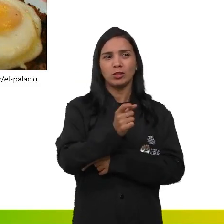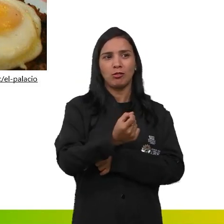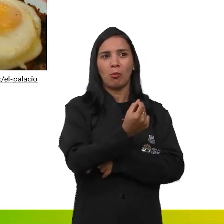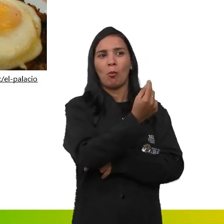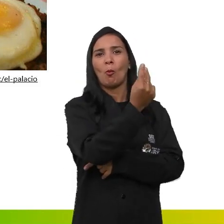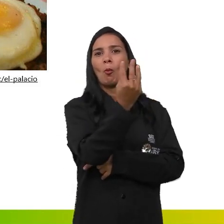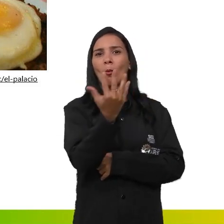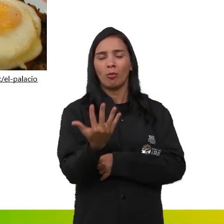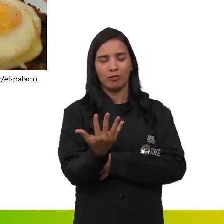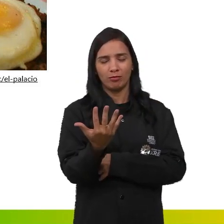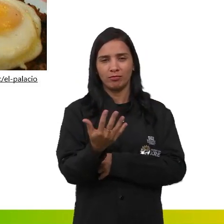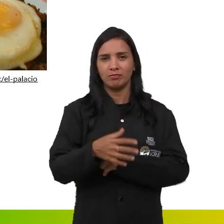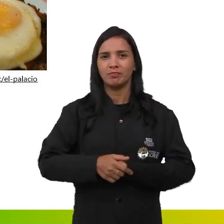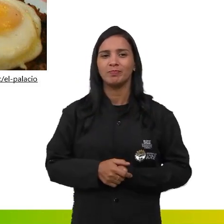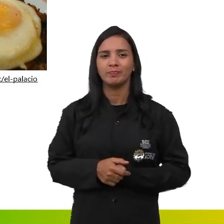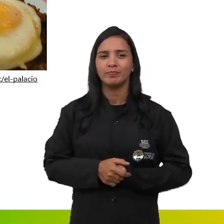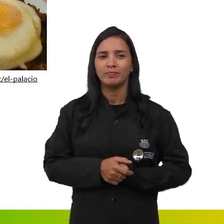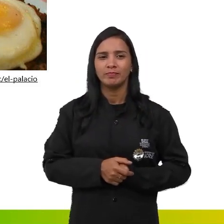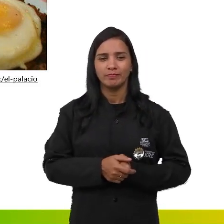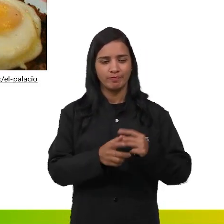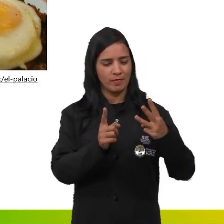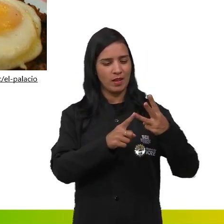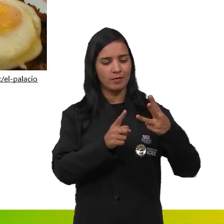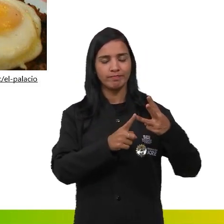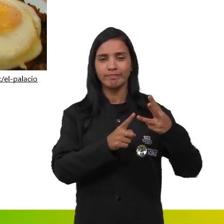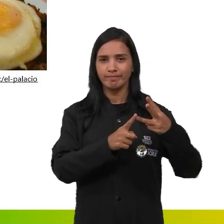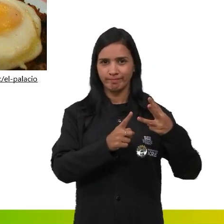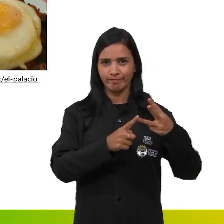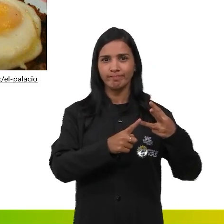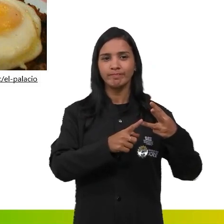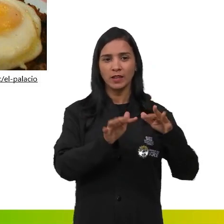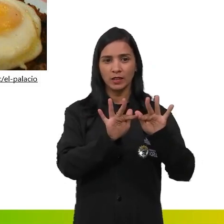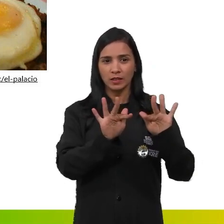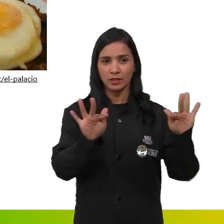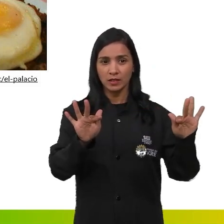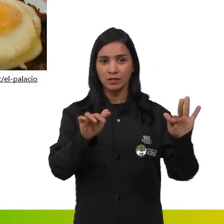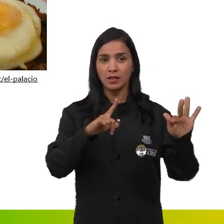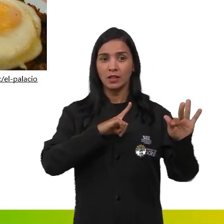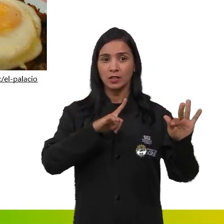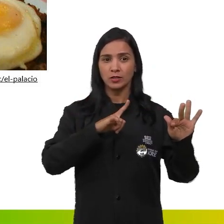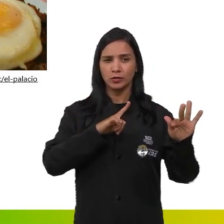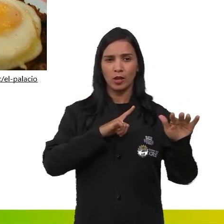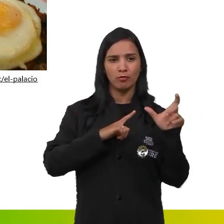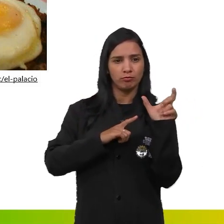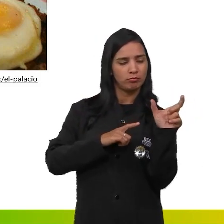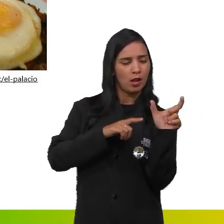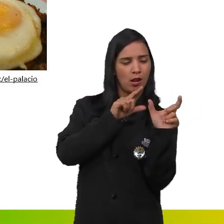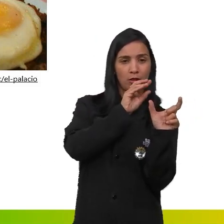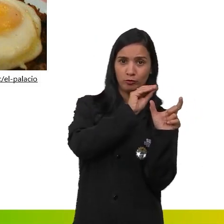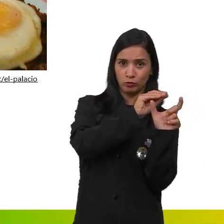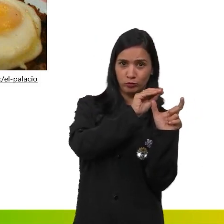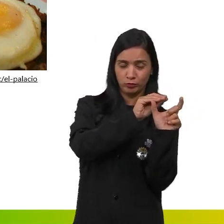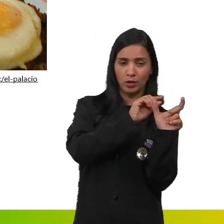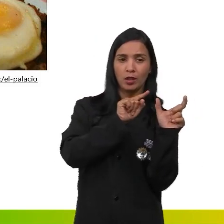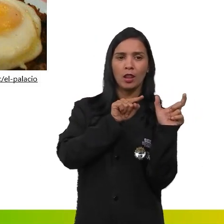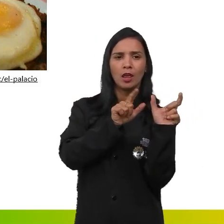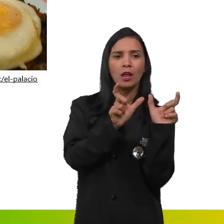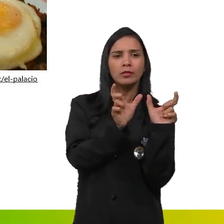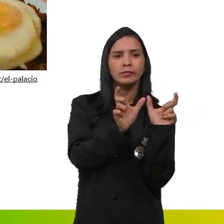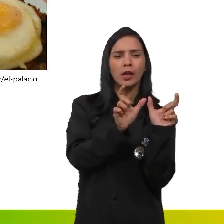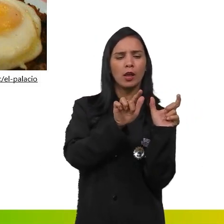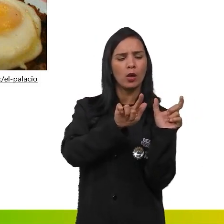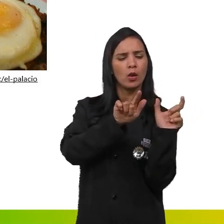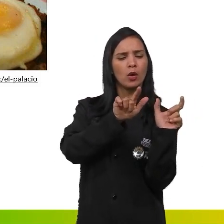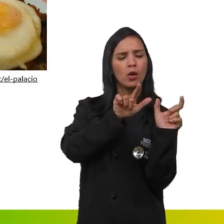bem? Já na terceira frase, nós temos aí glasses of water, no caso, copos de